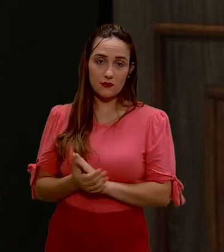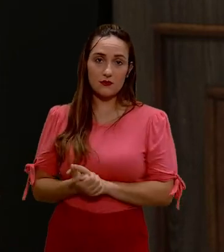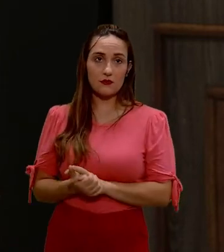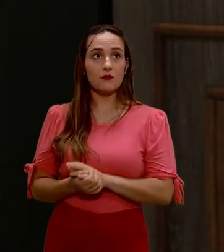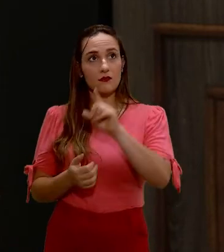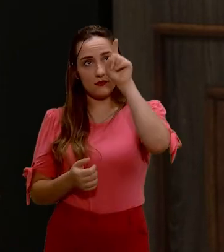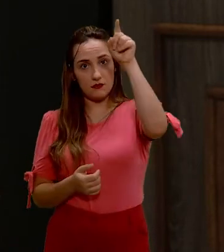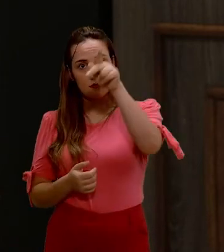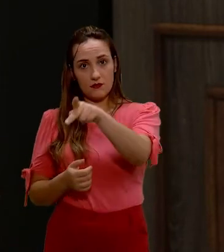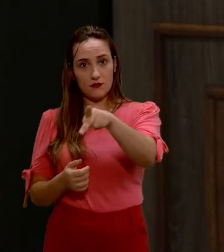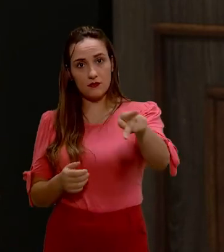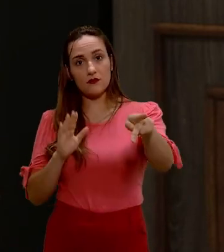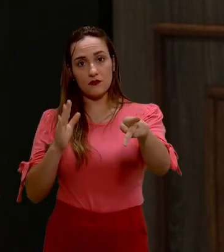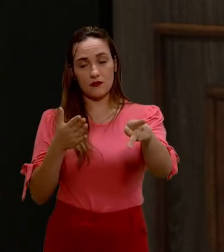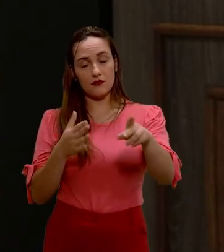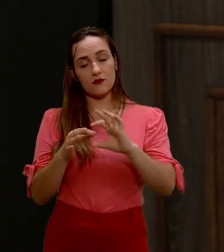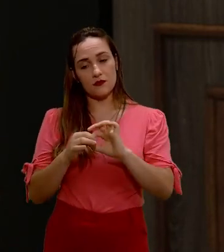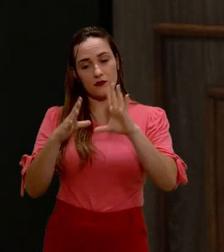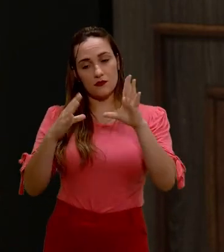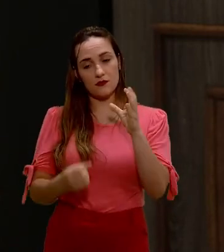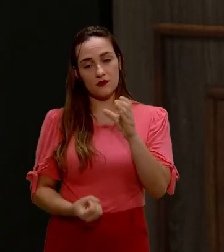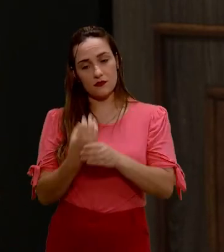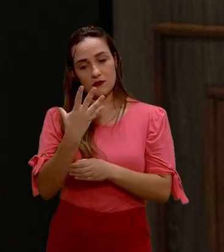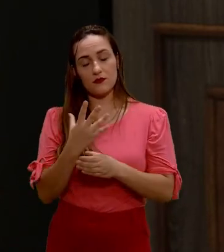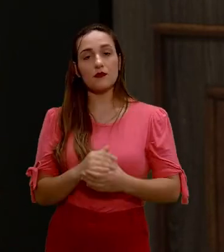o presidente também autorizou a criação